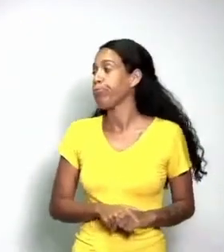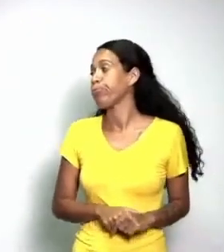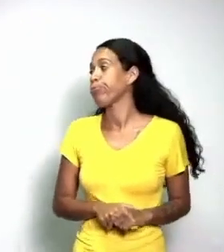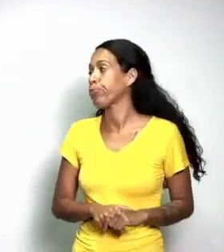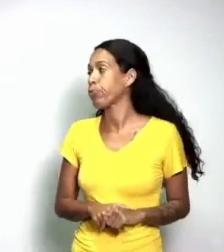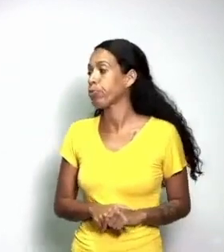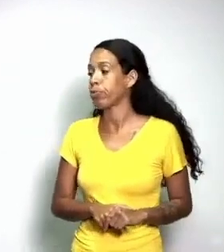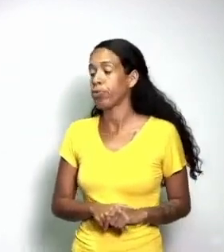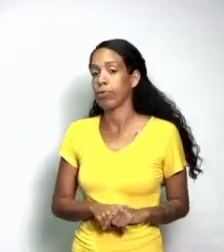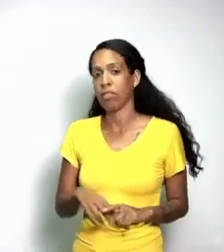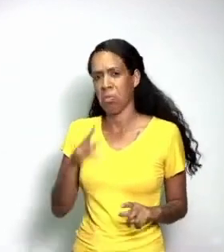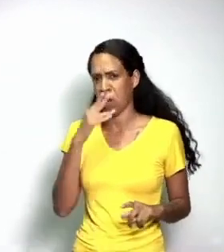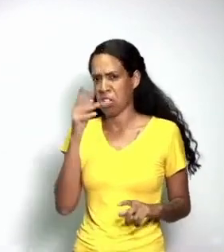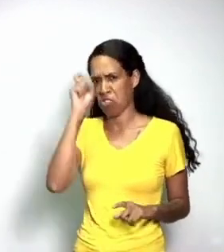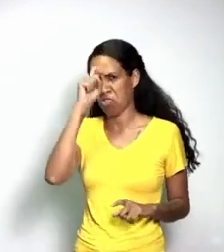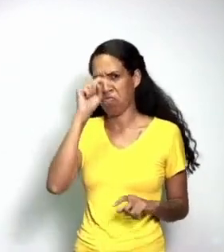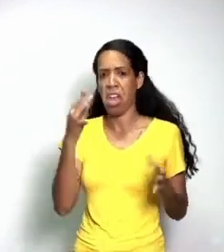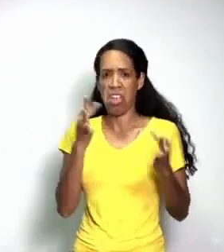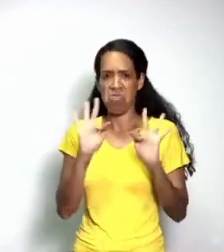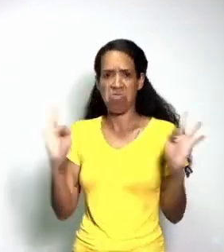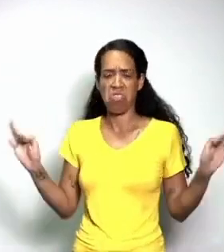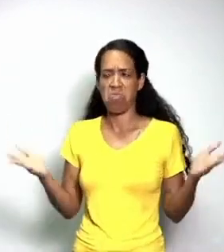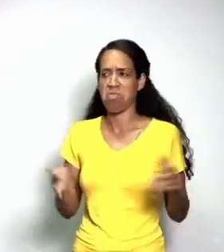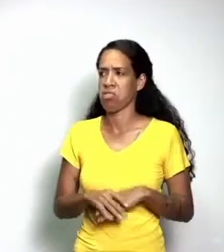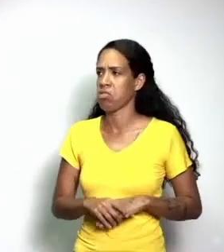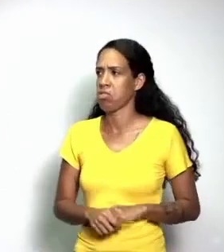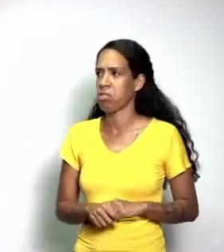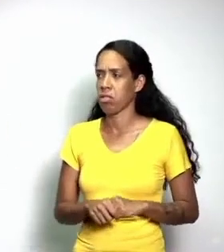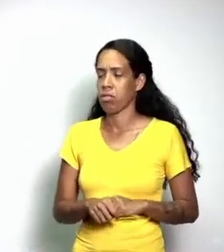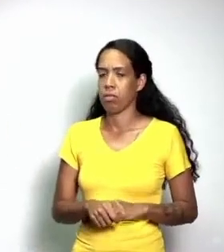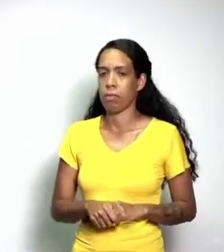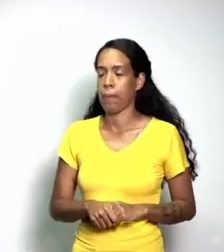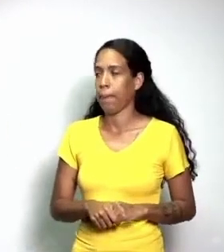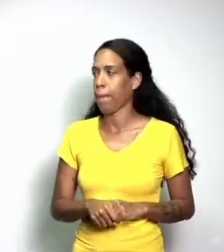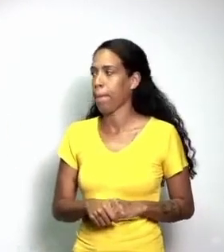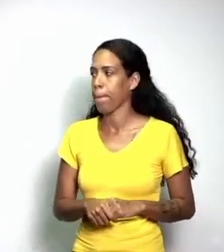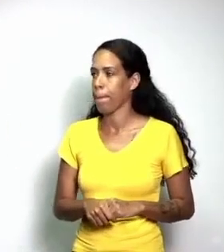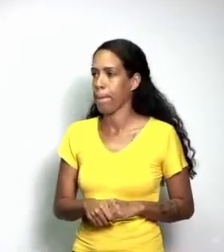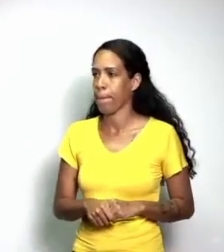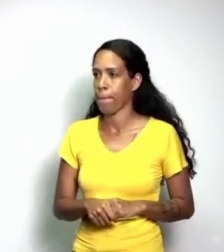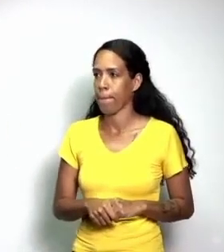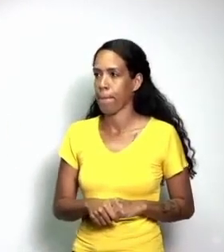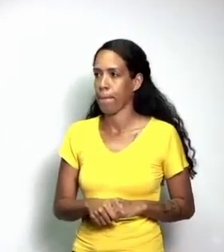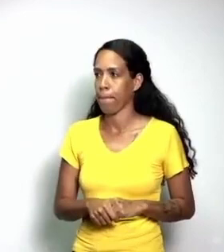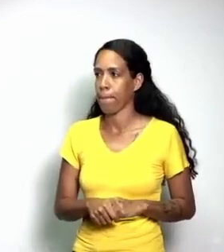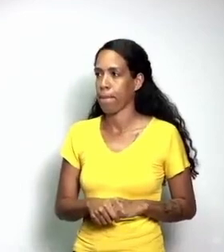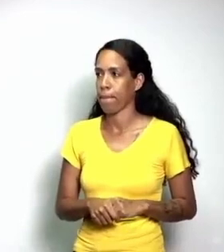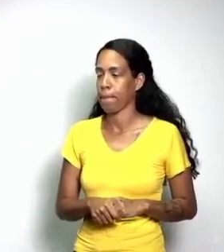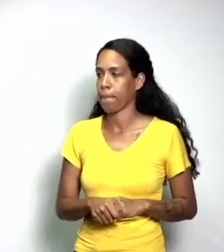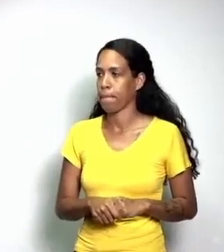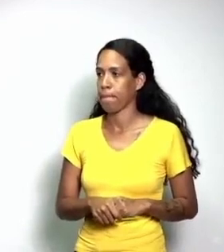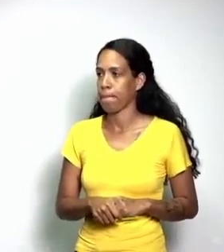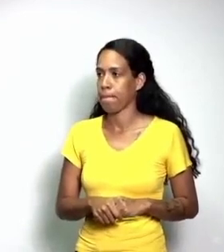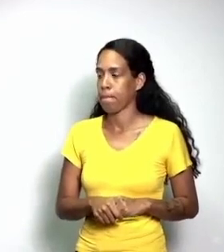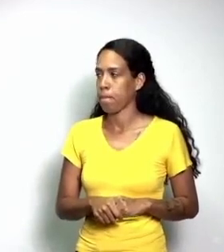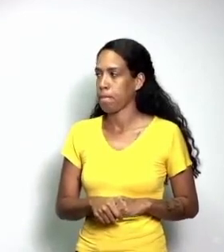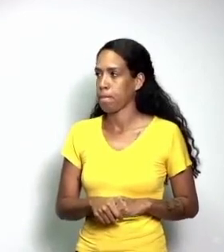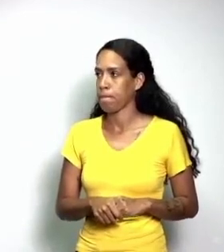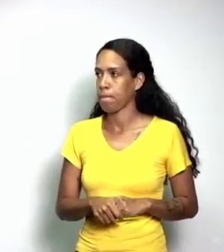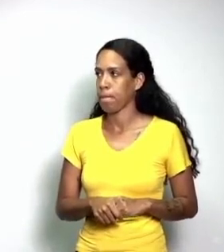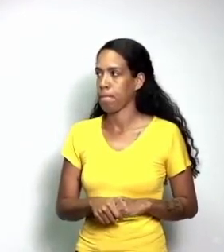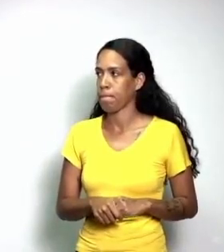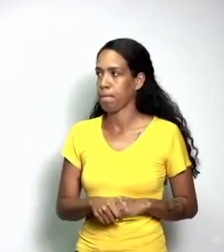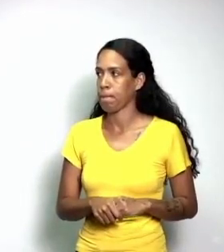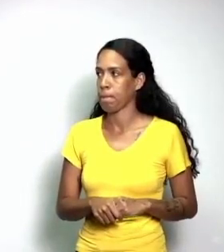Mais simples do que parece? Ou não? Aqui ele já está preso? É, aí, ele, para